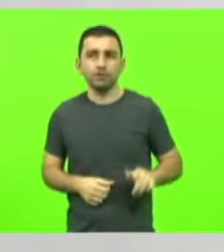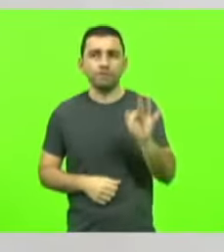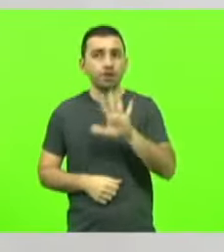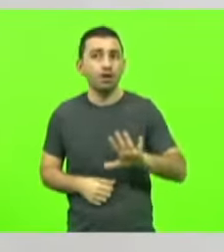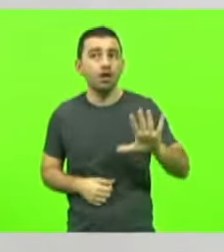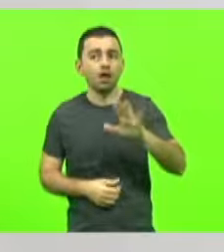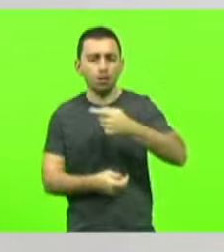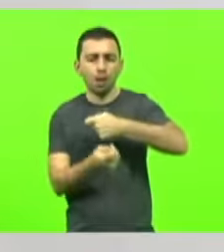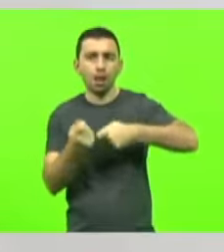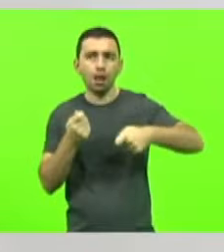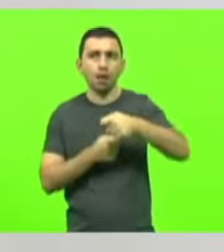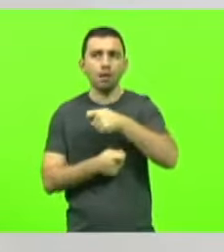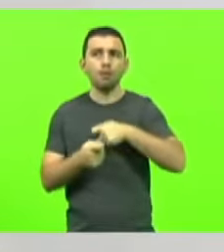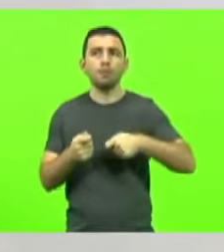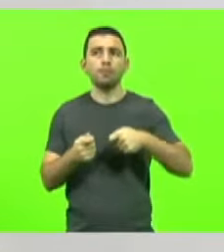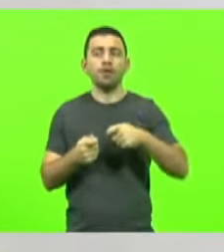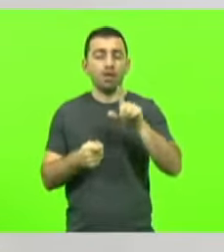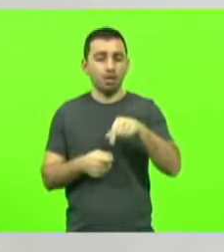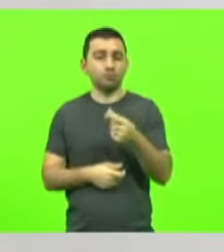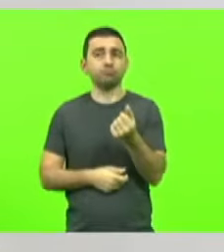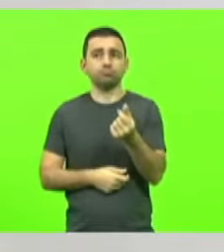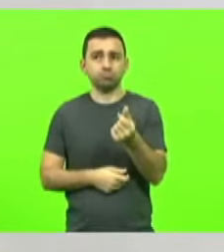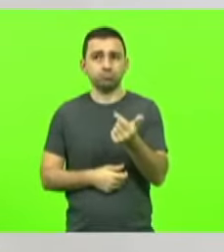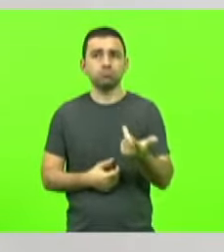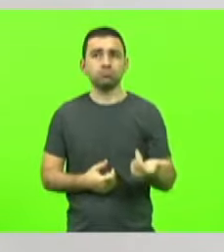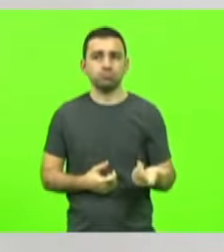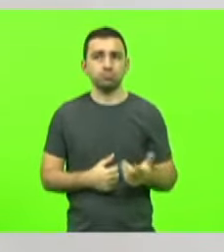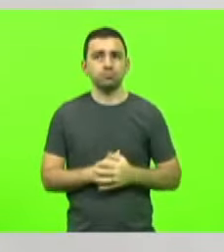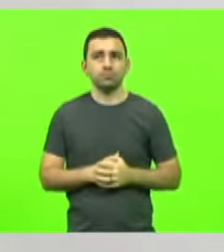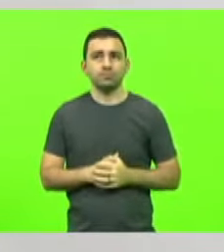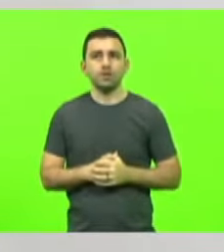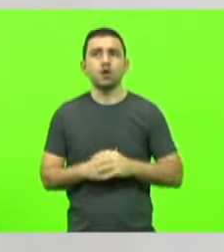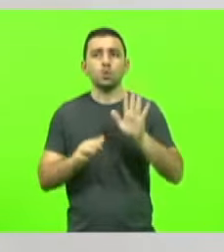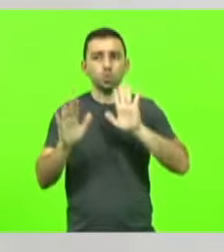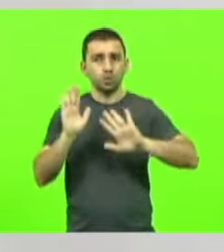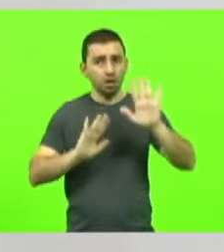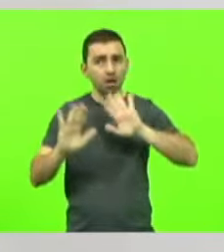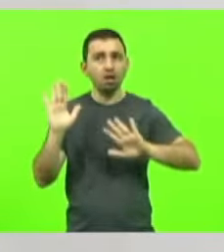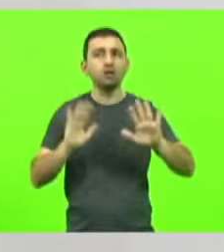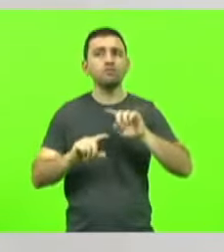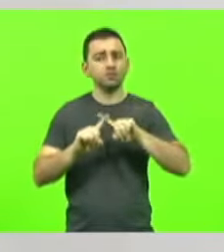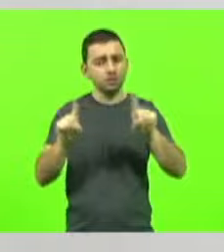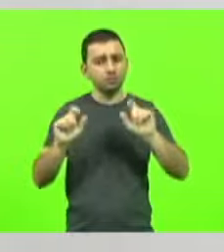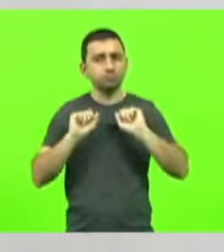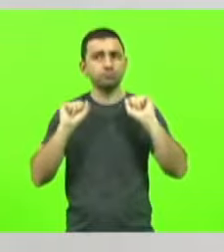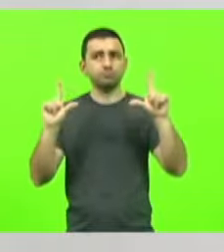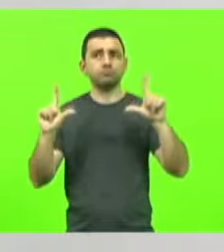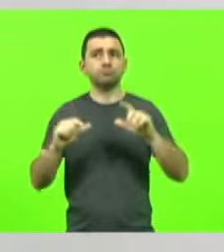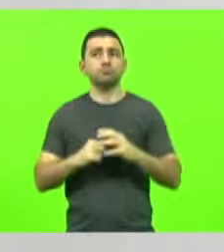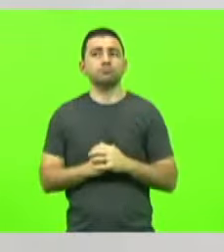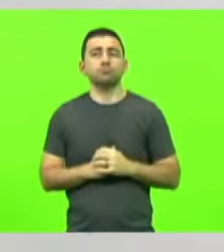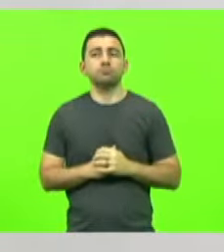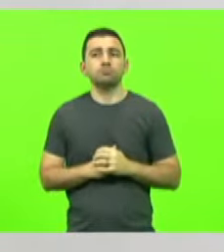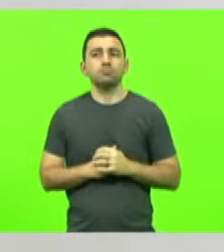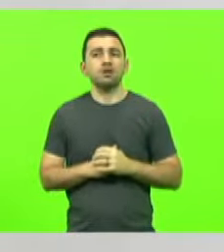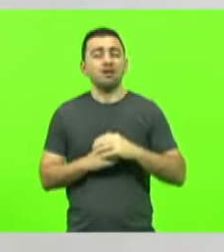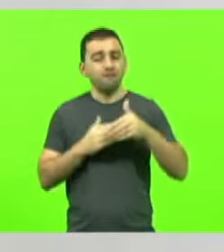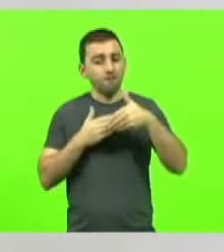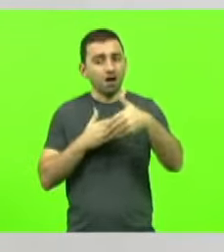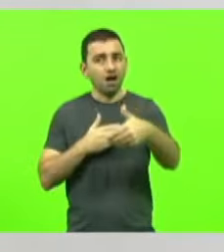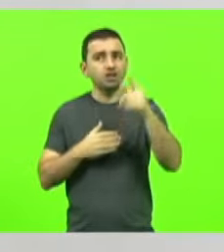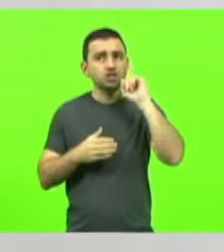transação financeira. Muito cuidado para daqui uns dias. Quando se vai com